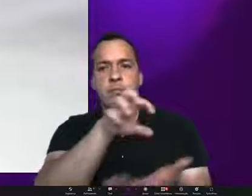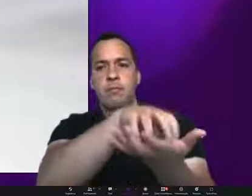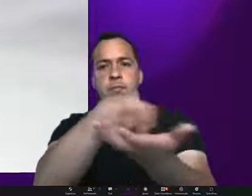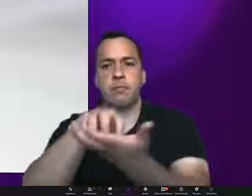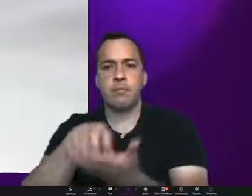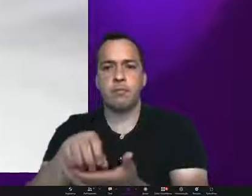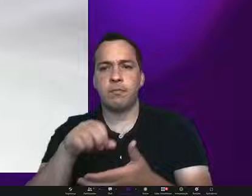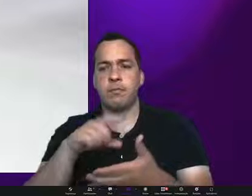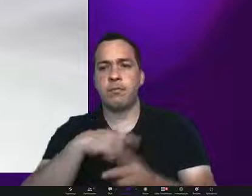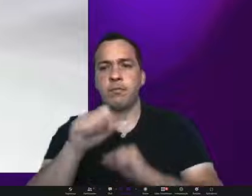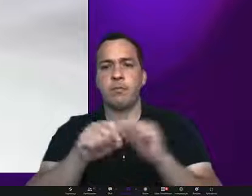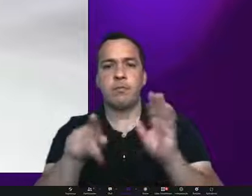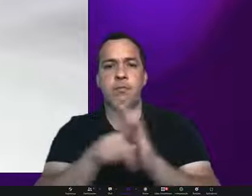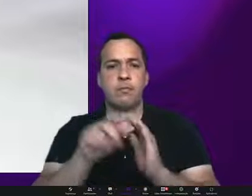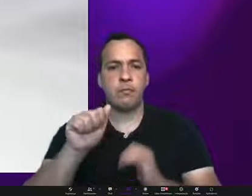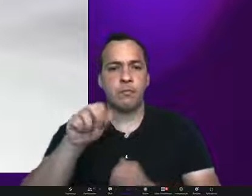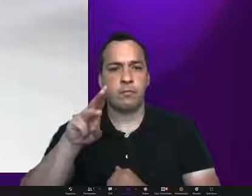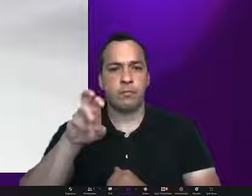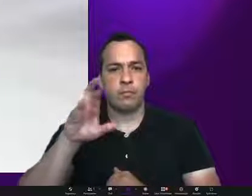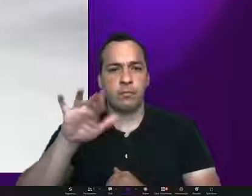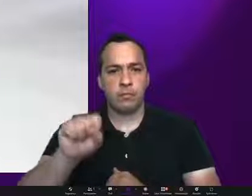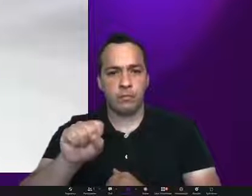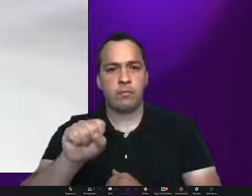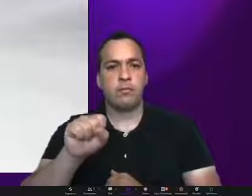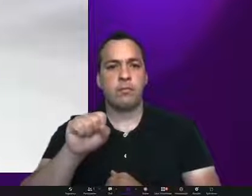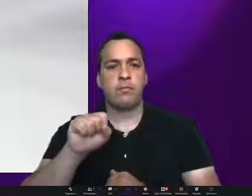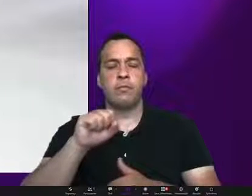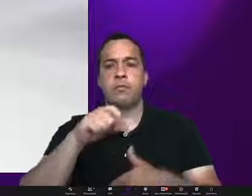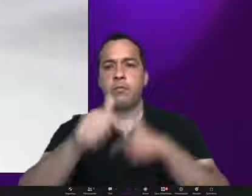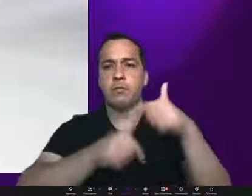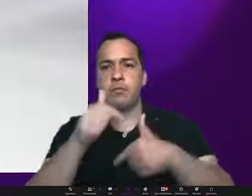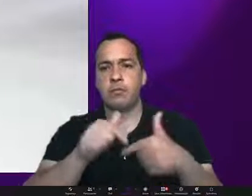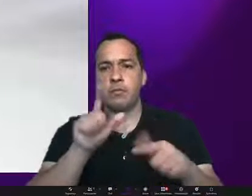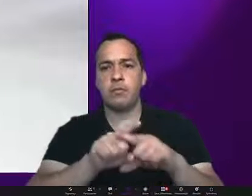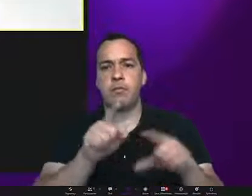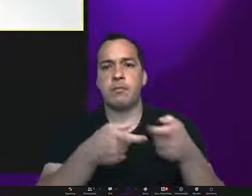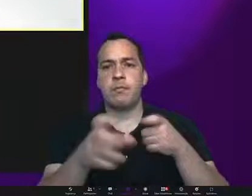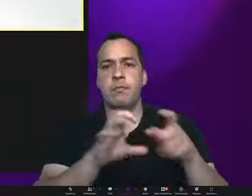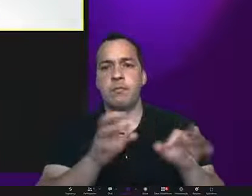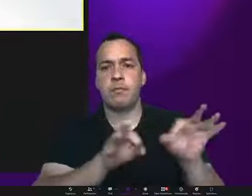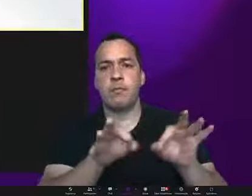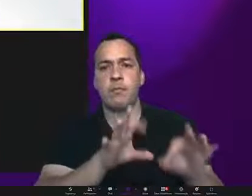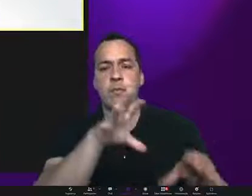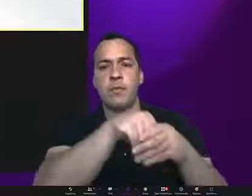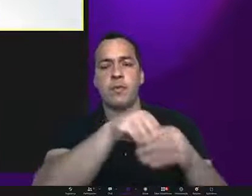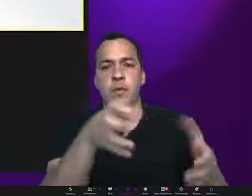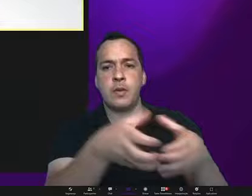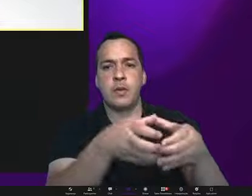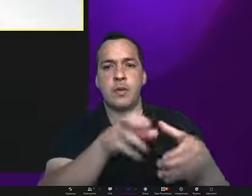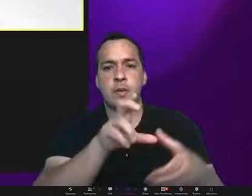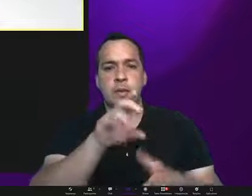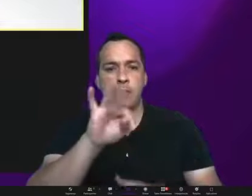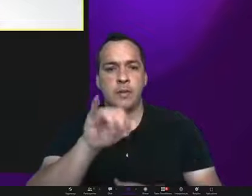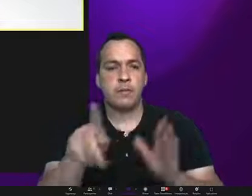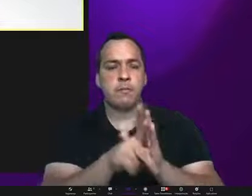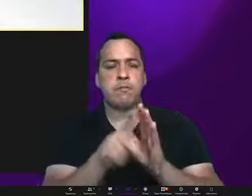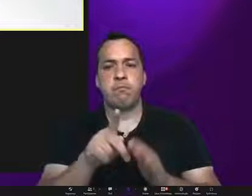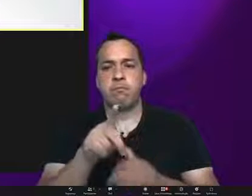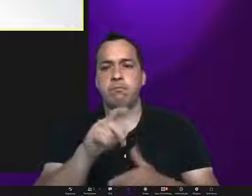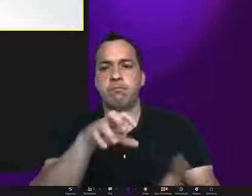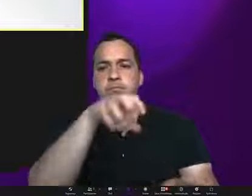América Serviços e coordenador da CTI do Complexo Américas do Rio de Janeiro. E ele vai nos falar sobre